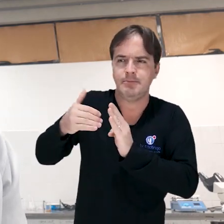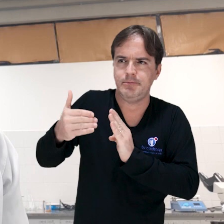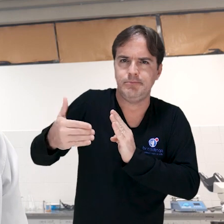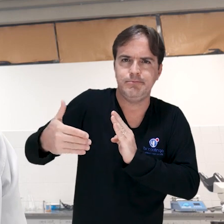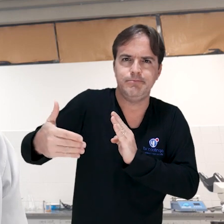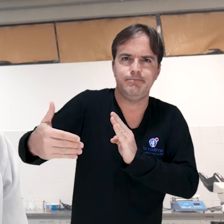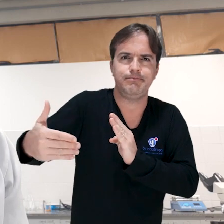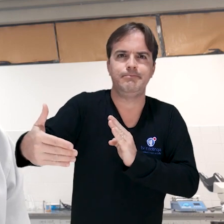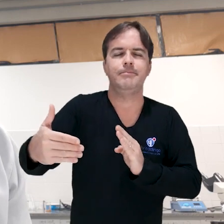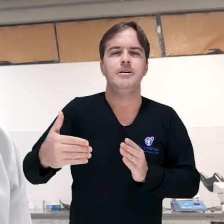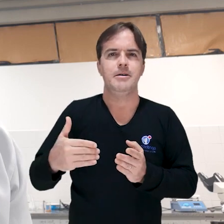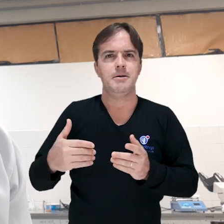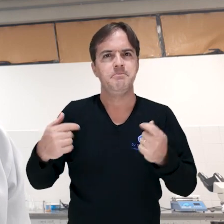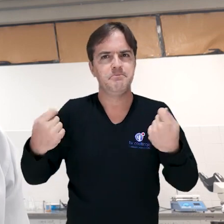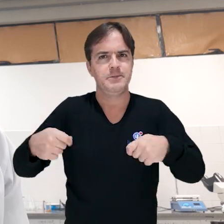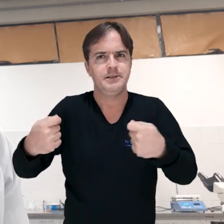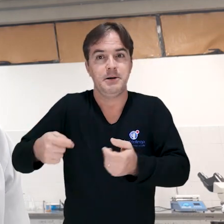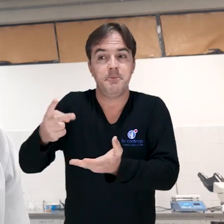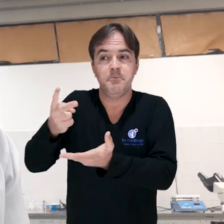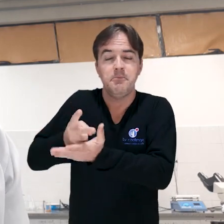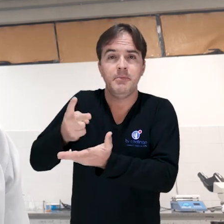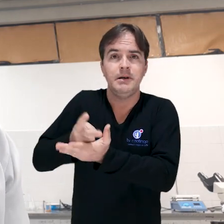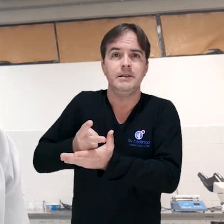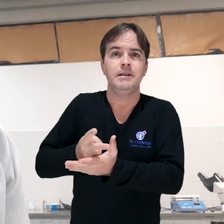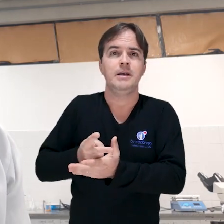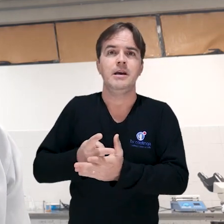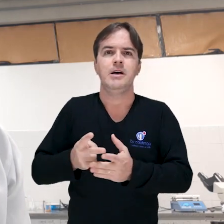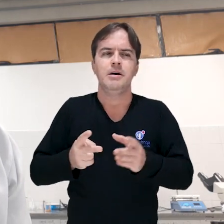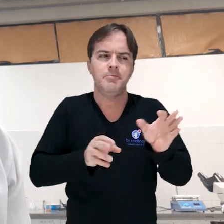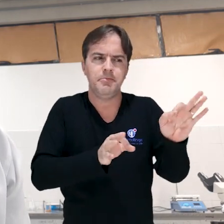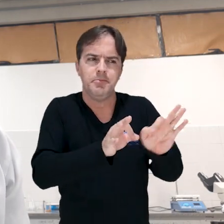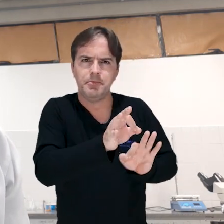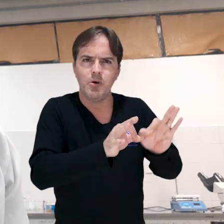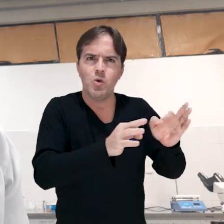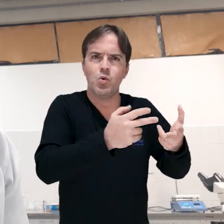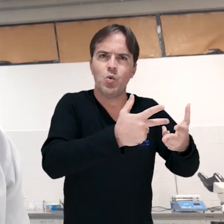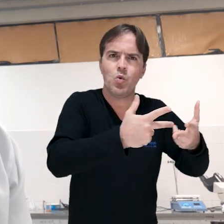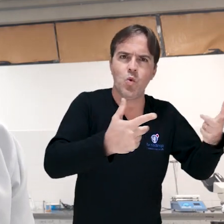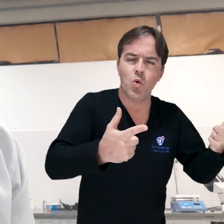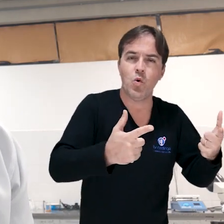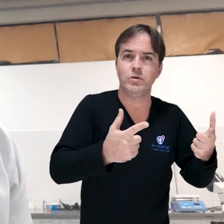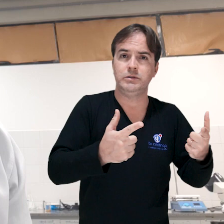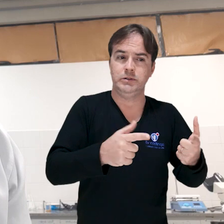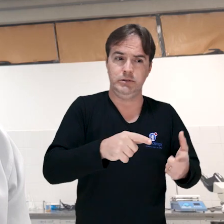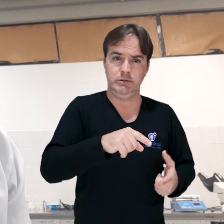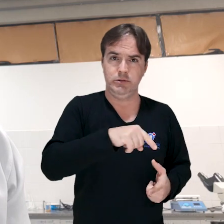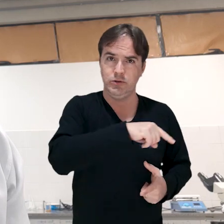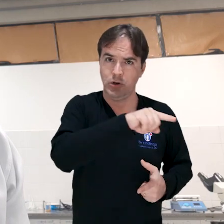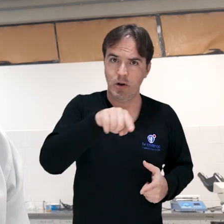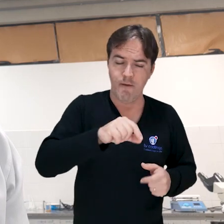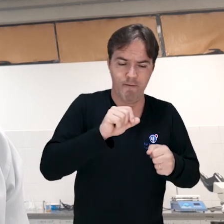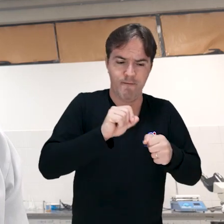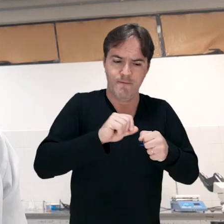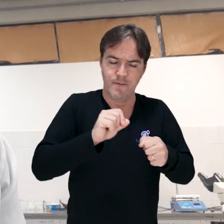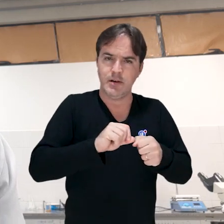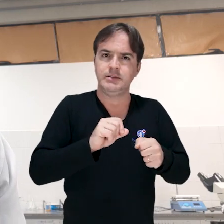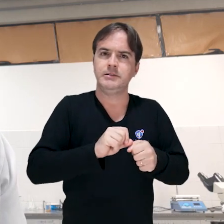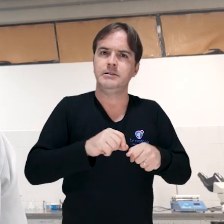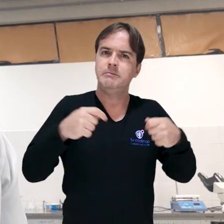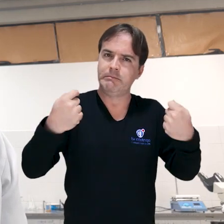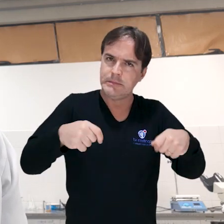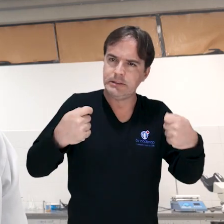meses daqui para frente, as medidas que efetivamente produziram